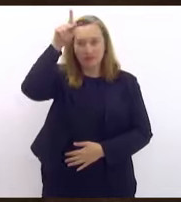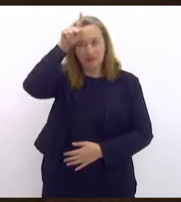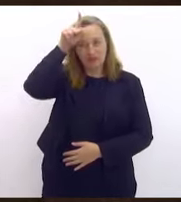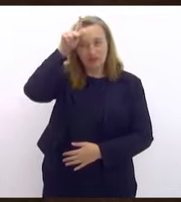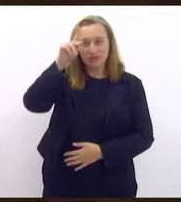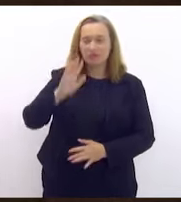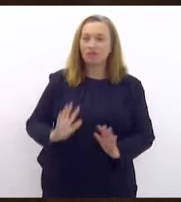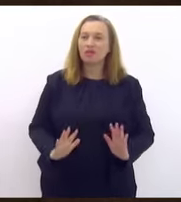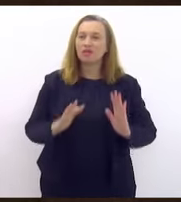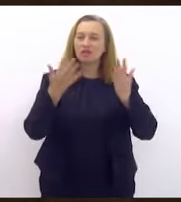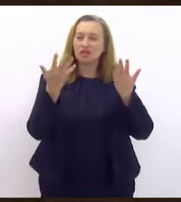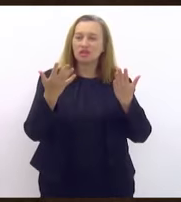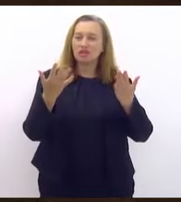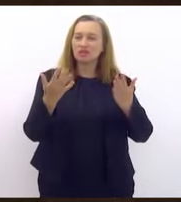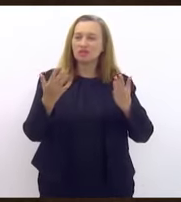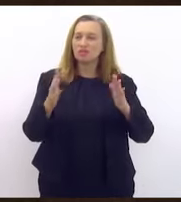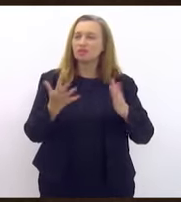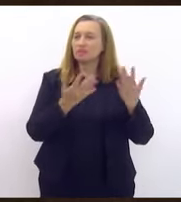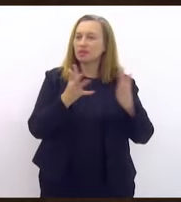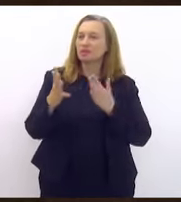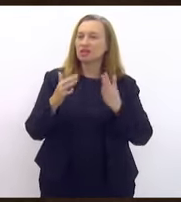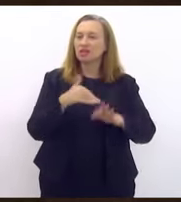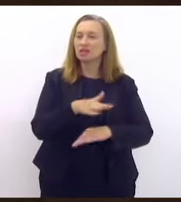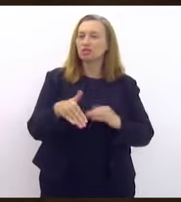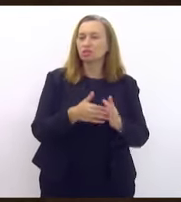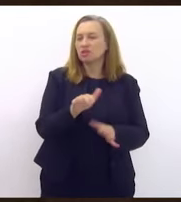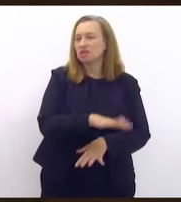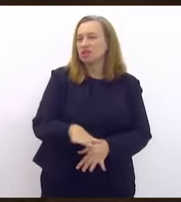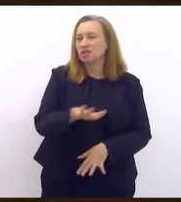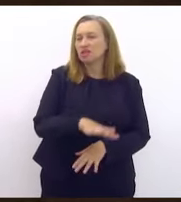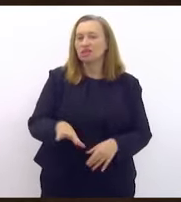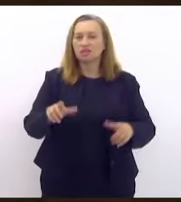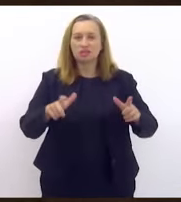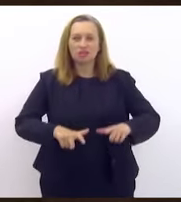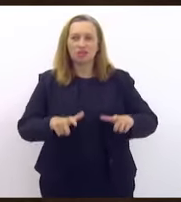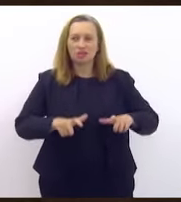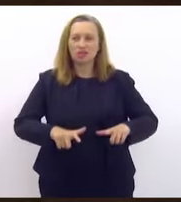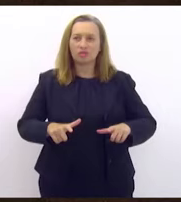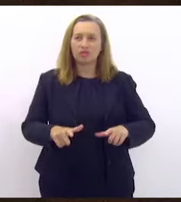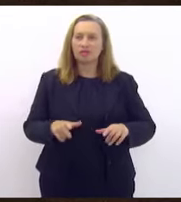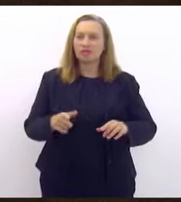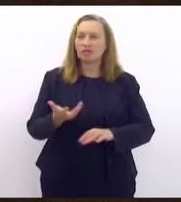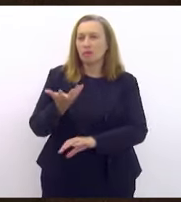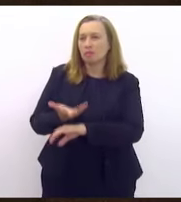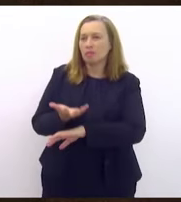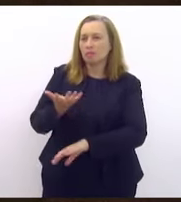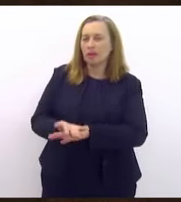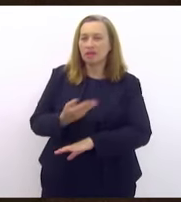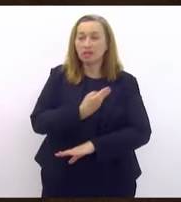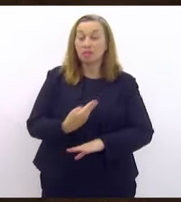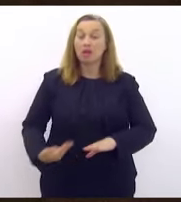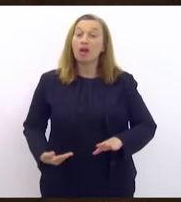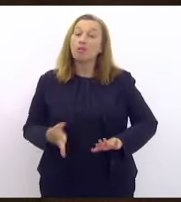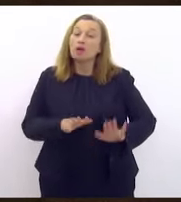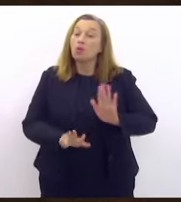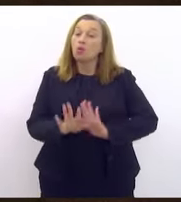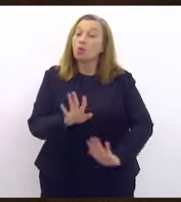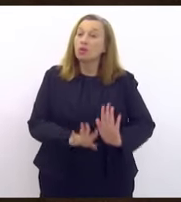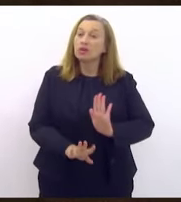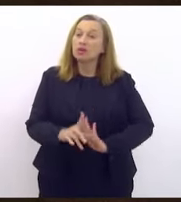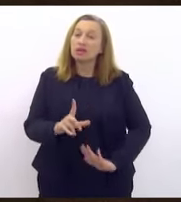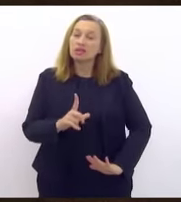evento comemorativo para poder colocar todas as crianças ali naquele ambiente, e fez numa praça pública. Mas ele teve o cuidado de colocar